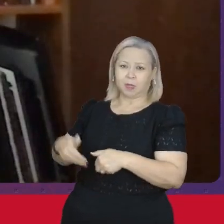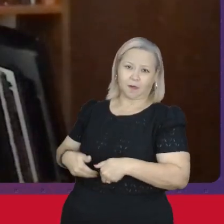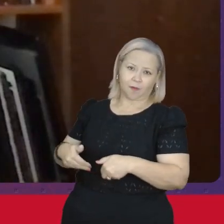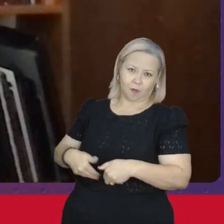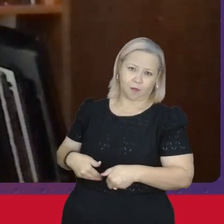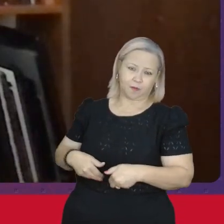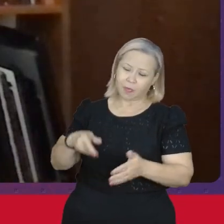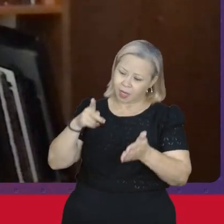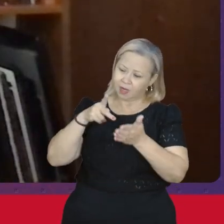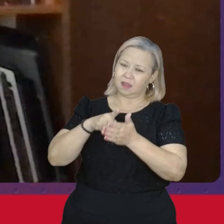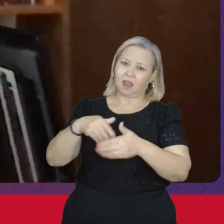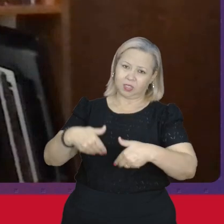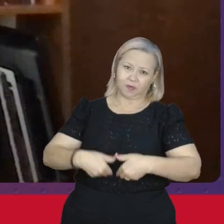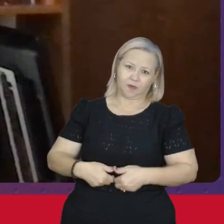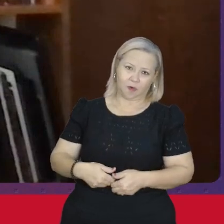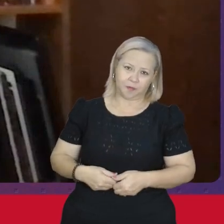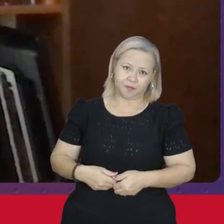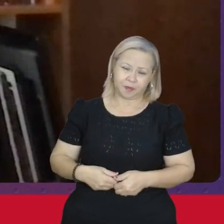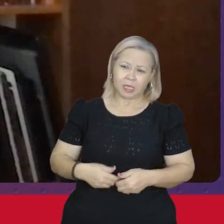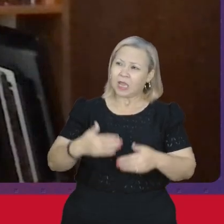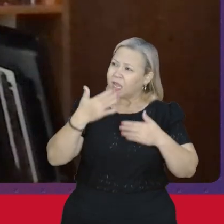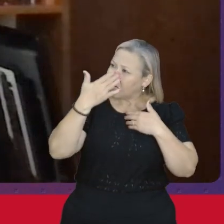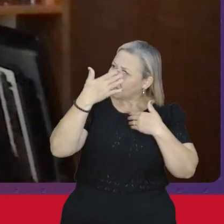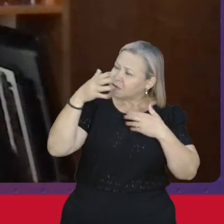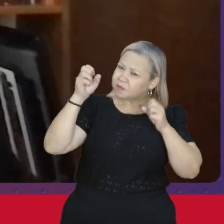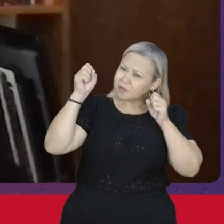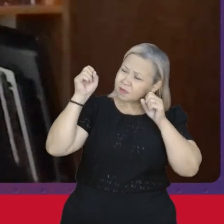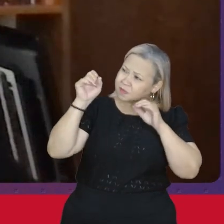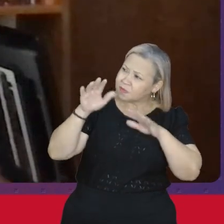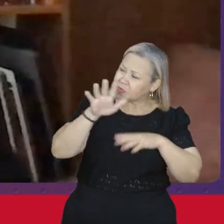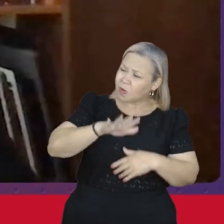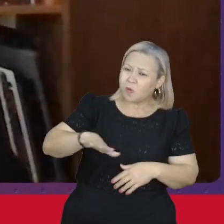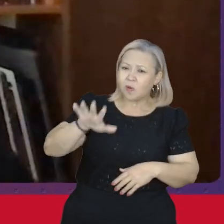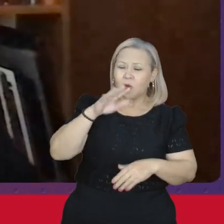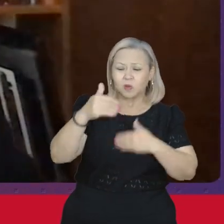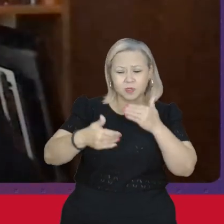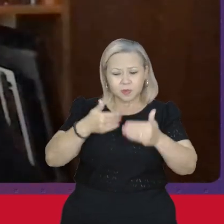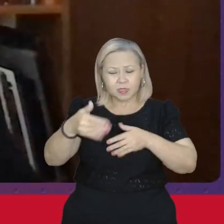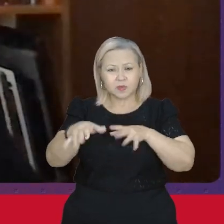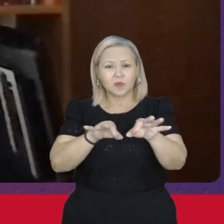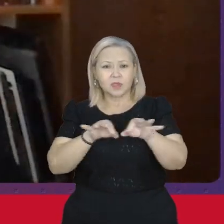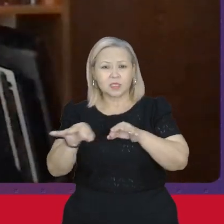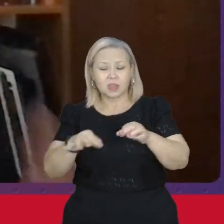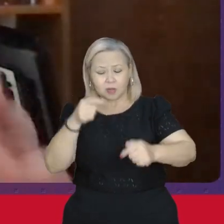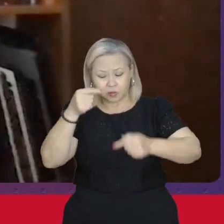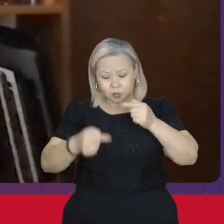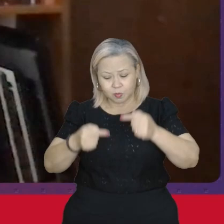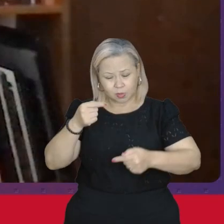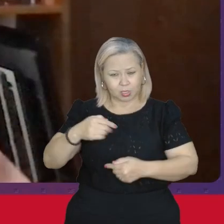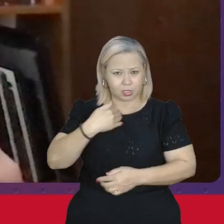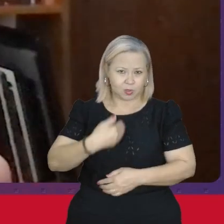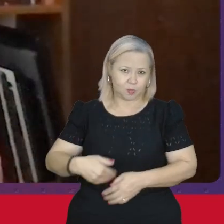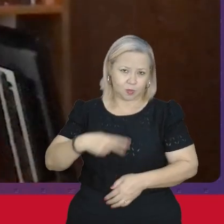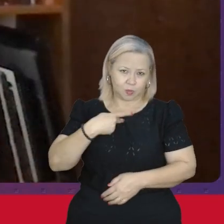fome em 2014, graças a todo esse processo que foi construído através de políticas públicas.